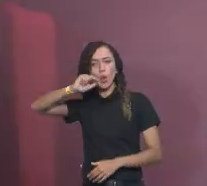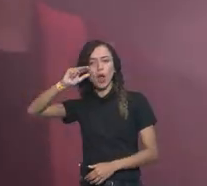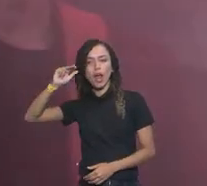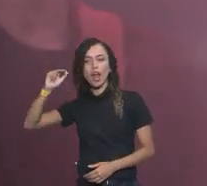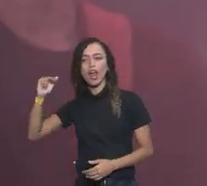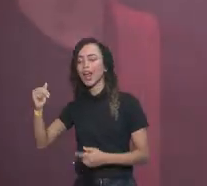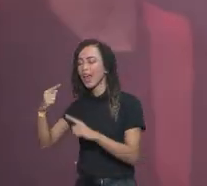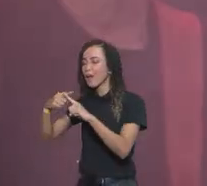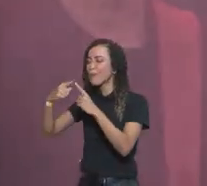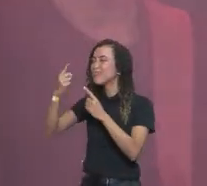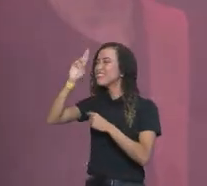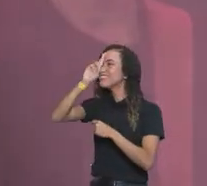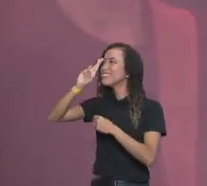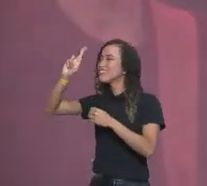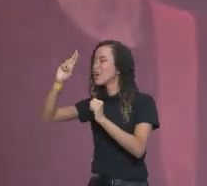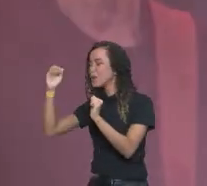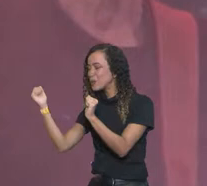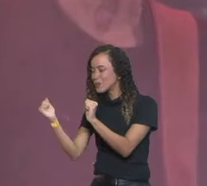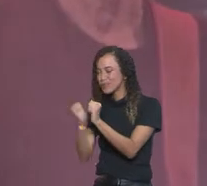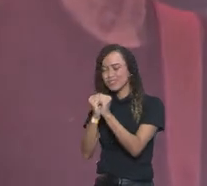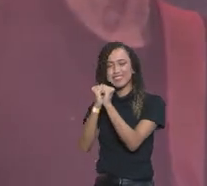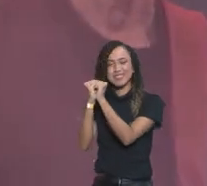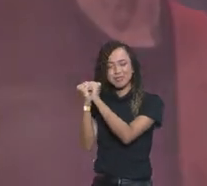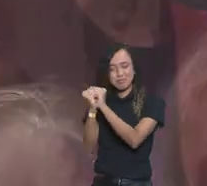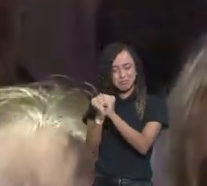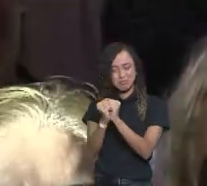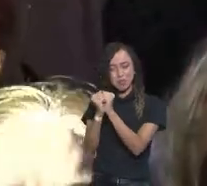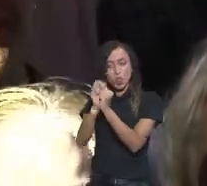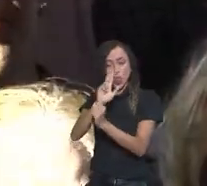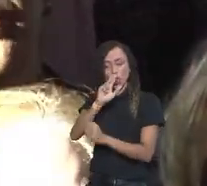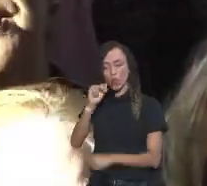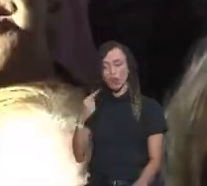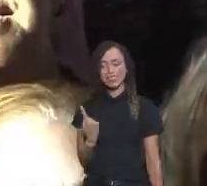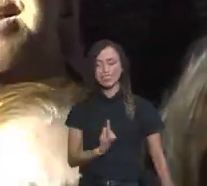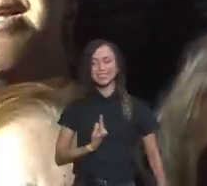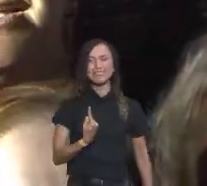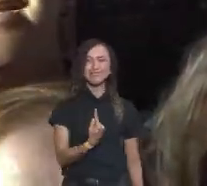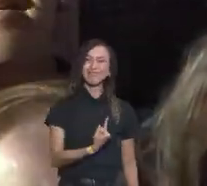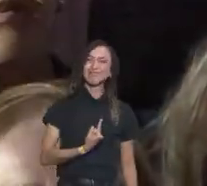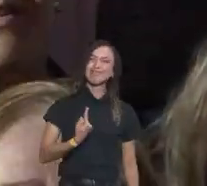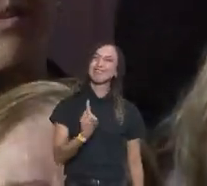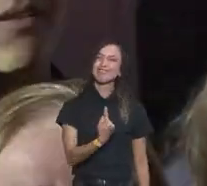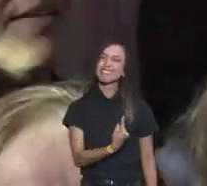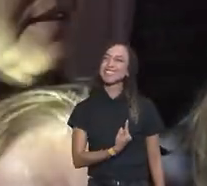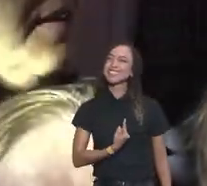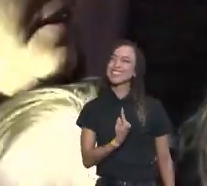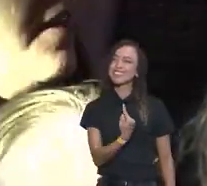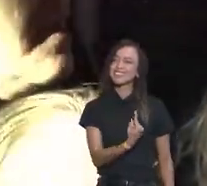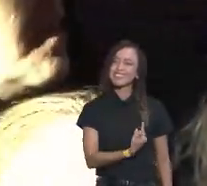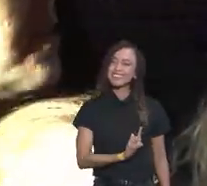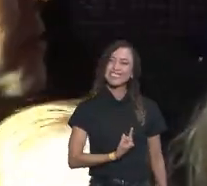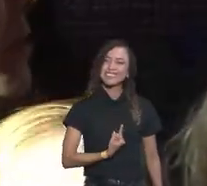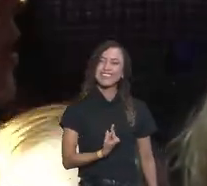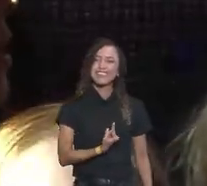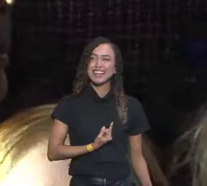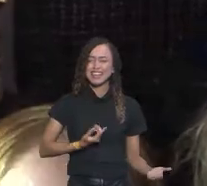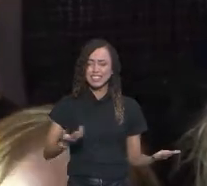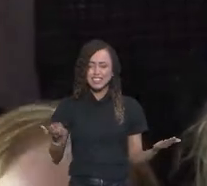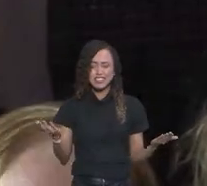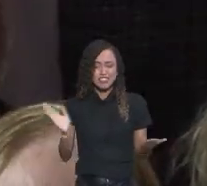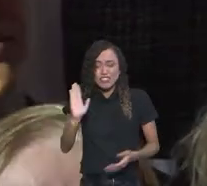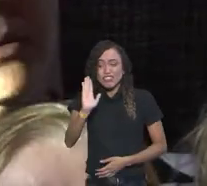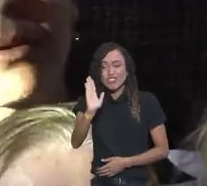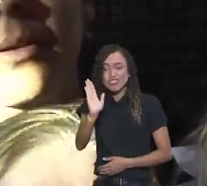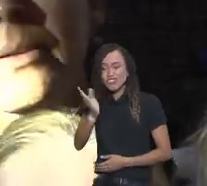pois estás comigo não estou sozinho eu estou